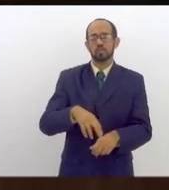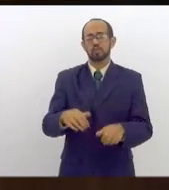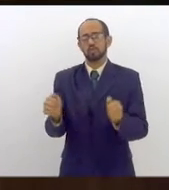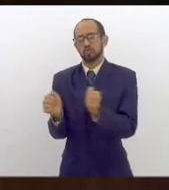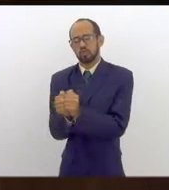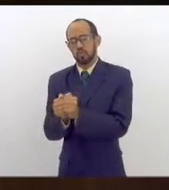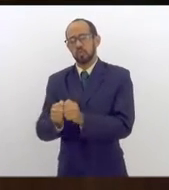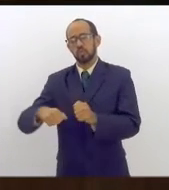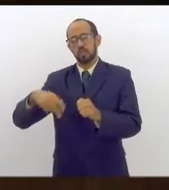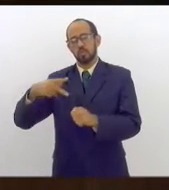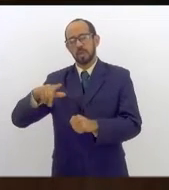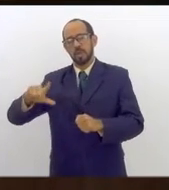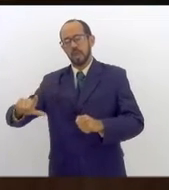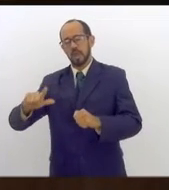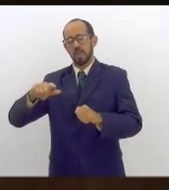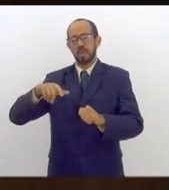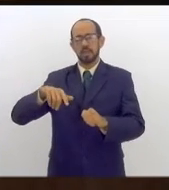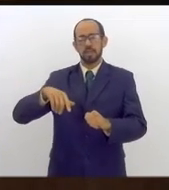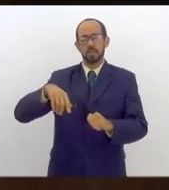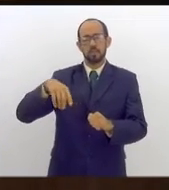ao projeto